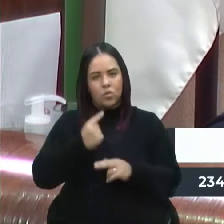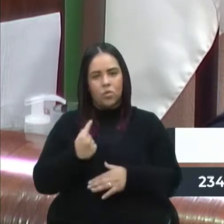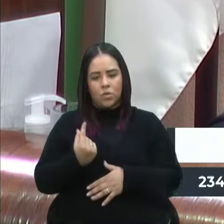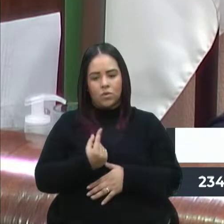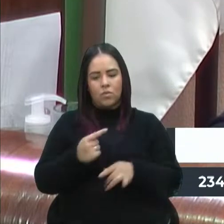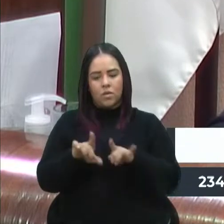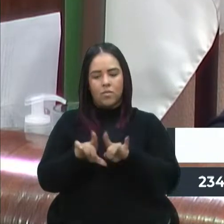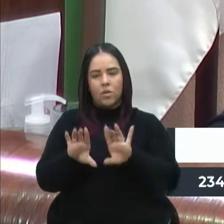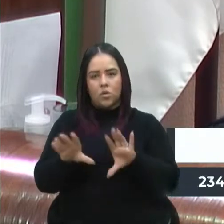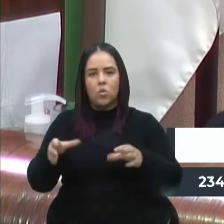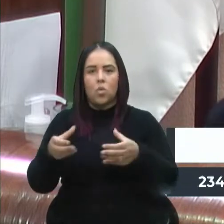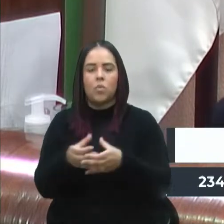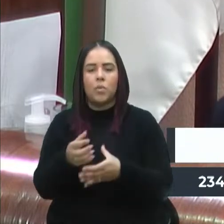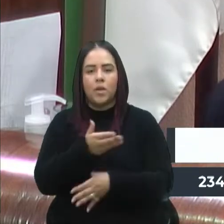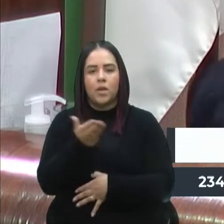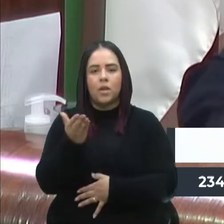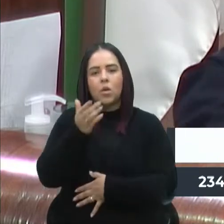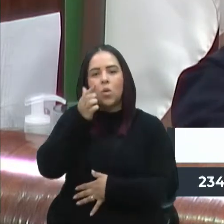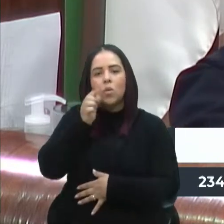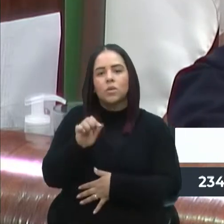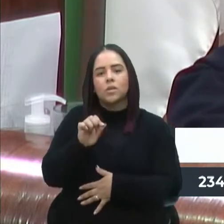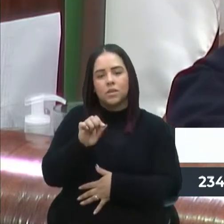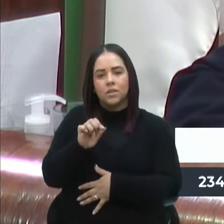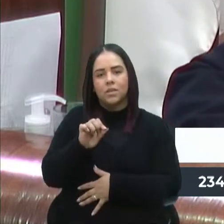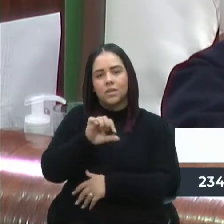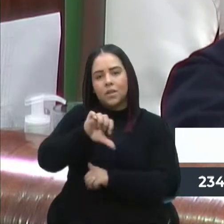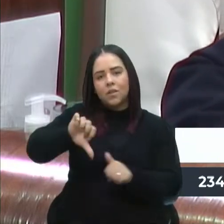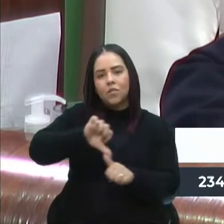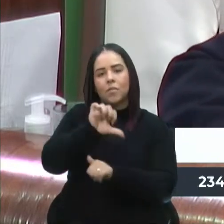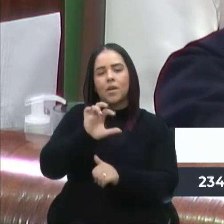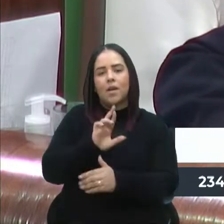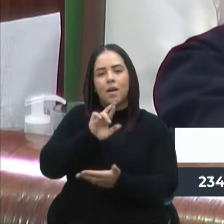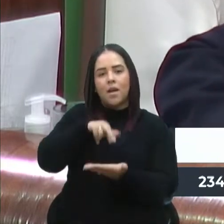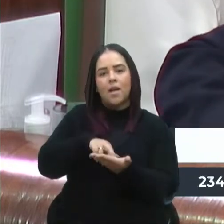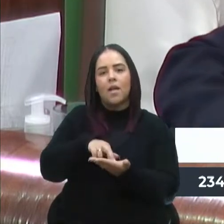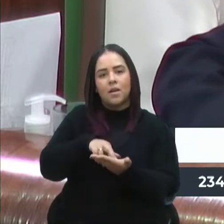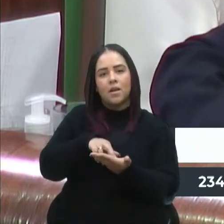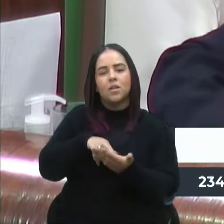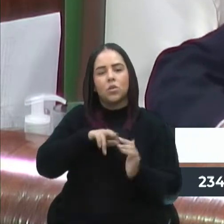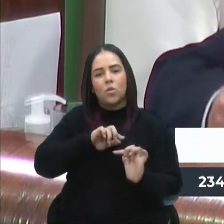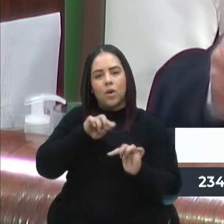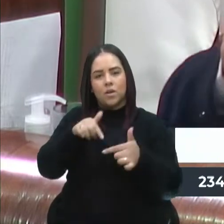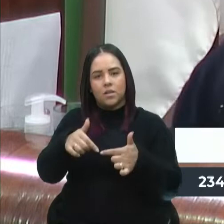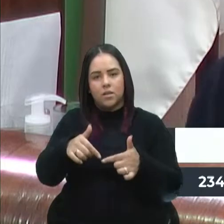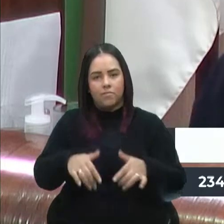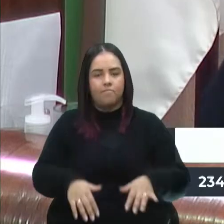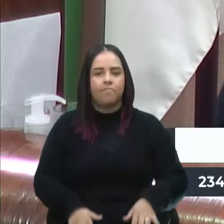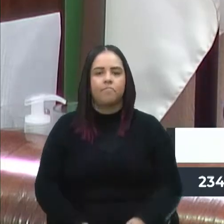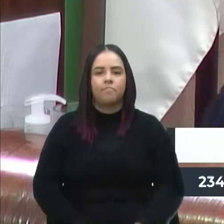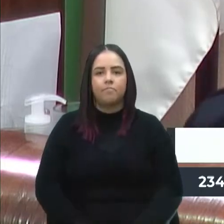para que assim eles possam transformar a realidade por meio de ações